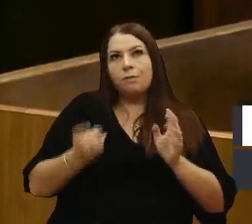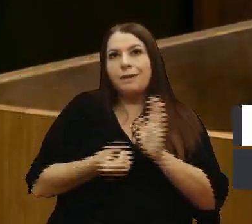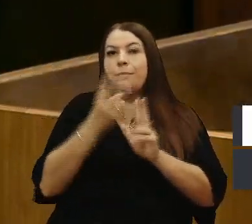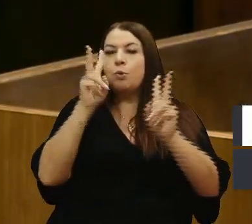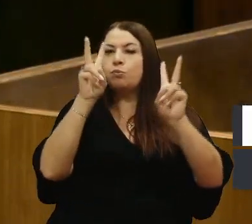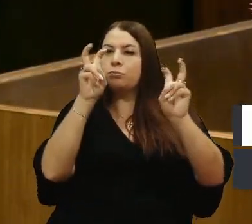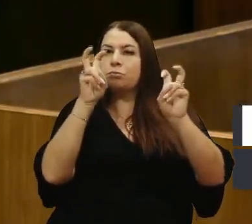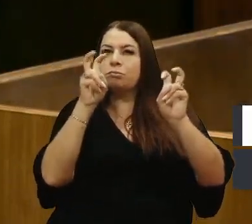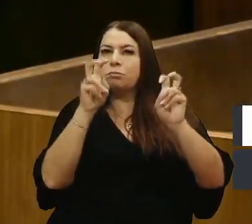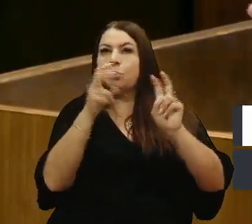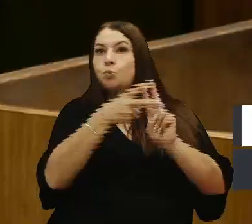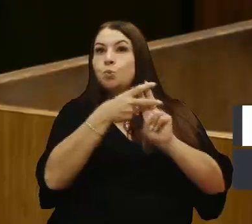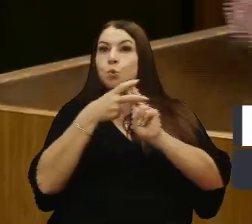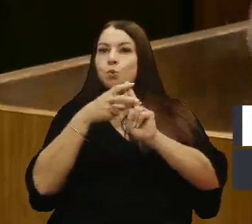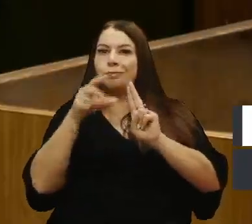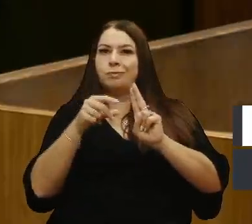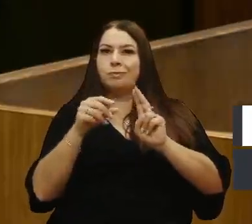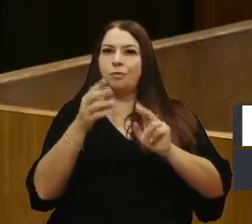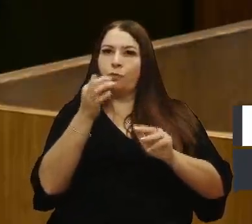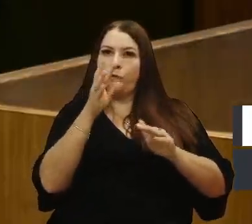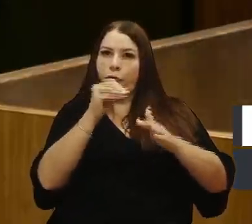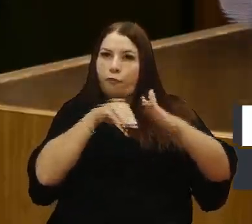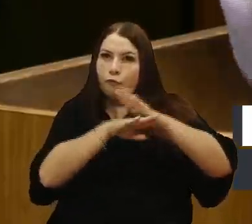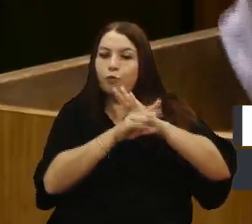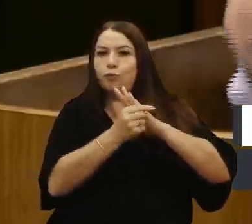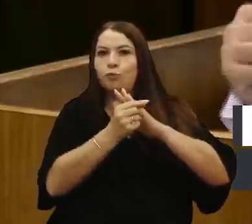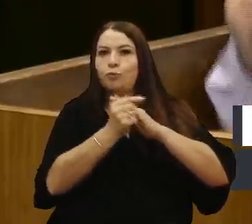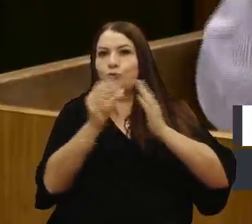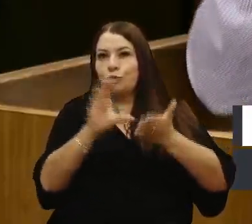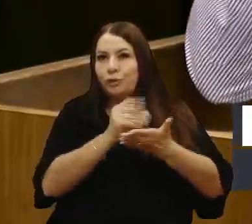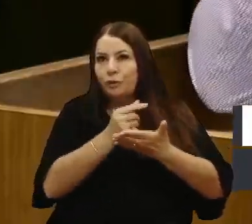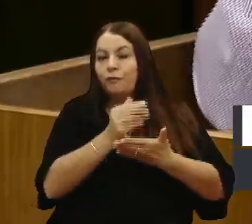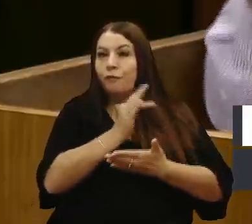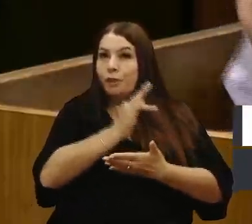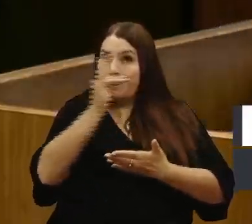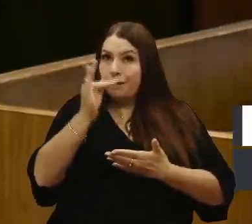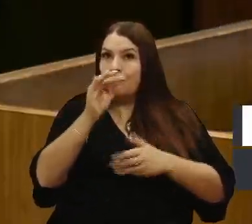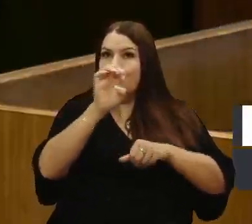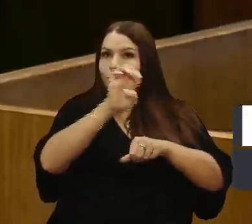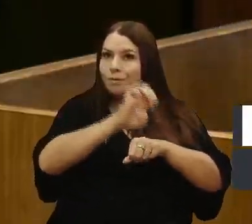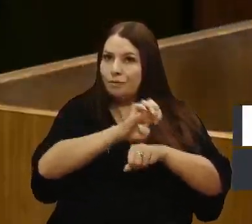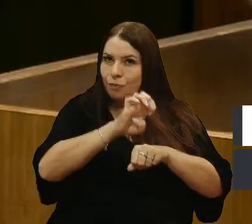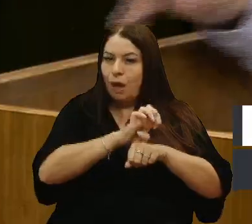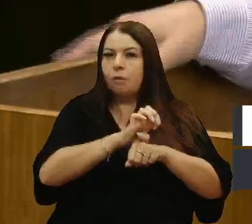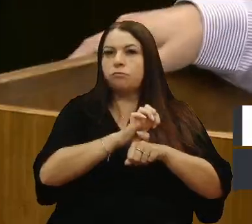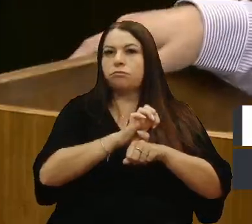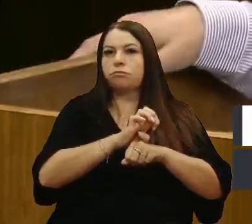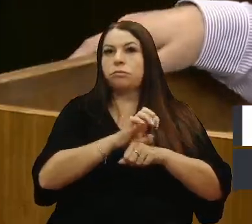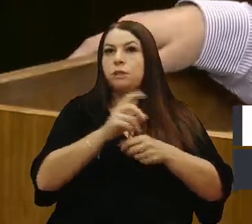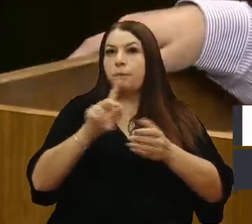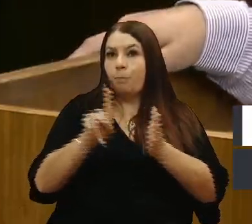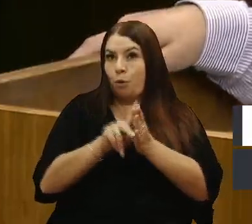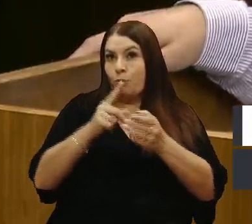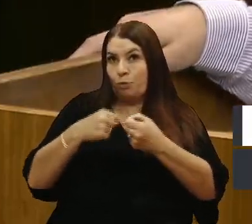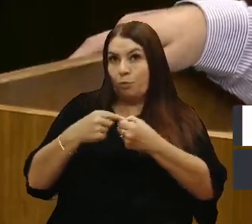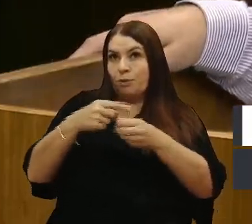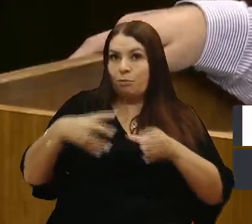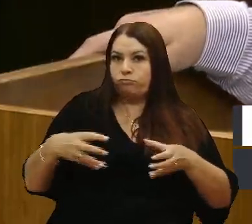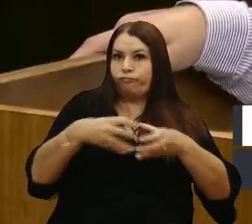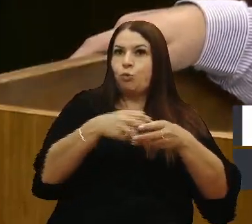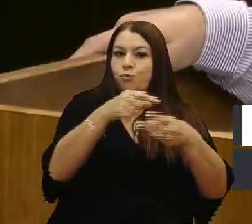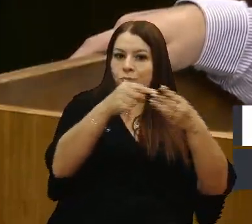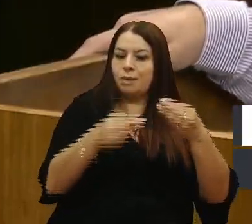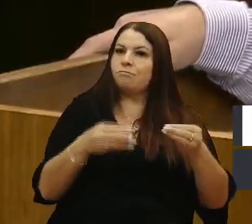transporte público, um fundo com recurso federal, com recurso estadual e com recursos municipais,